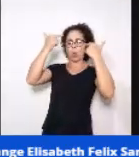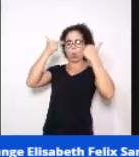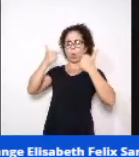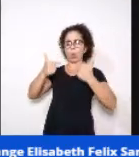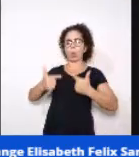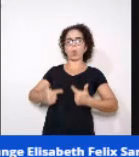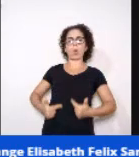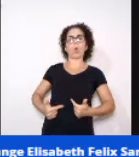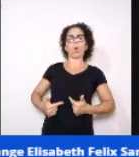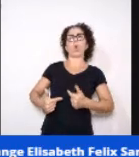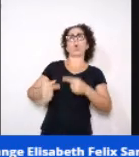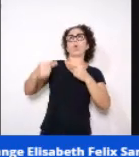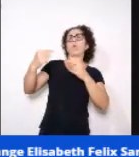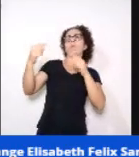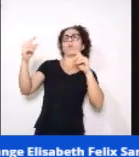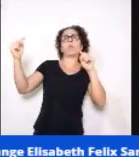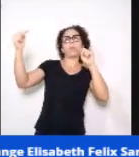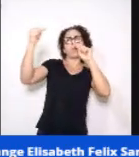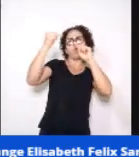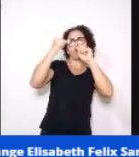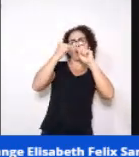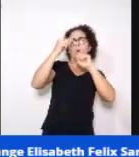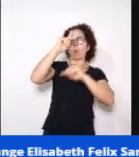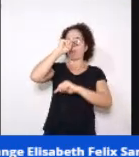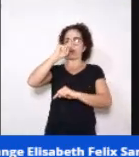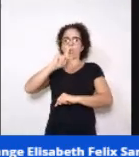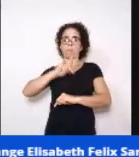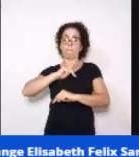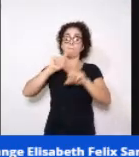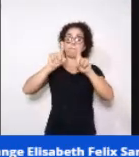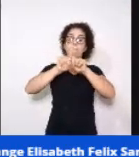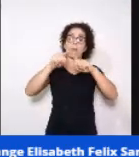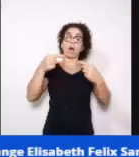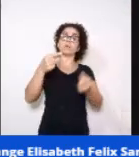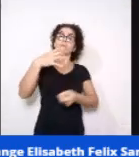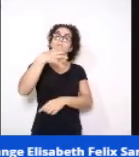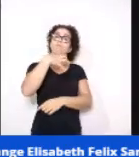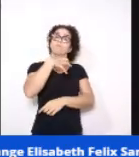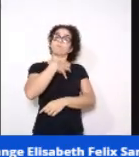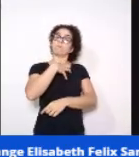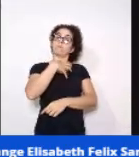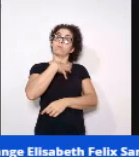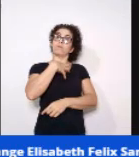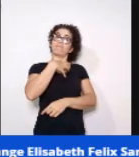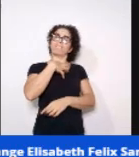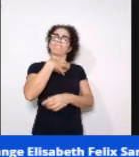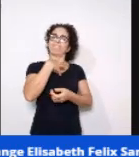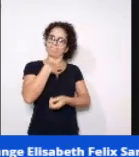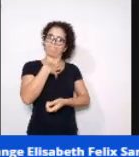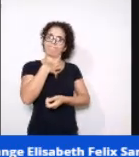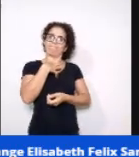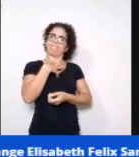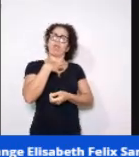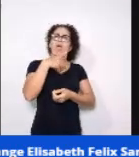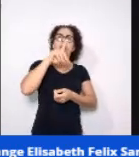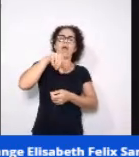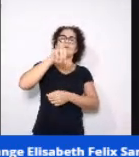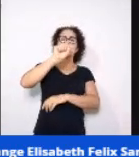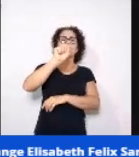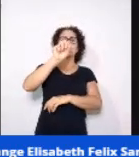alguma informação. Mas a emoção, ela é subjetiva. Por quê, Rafa? Se eu